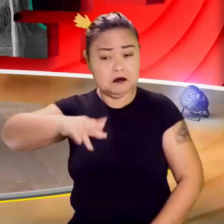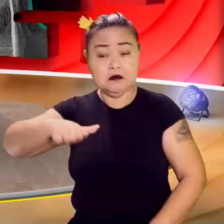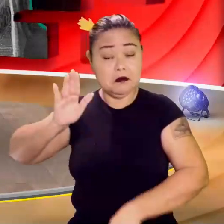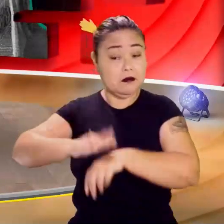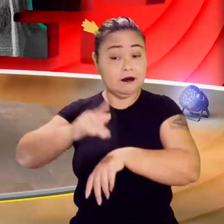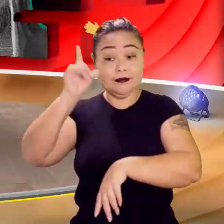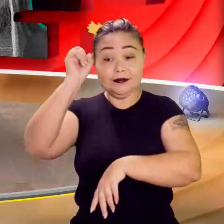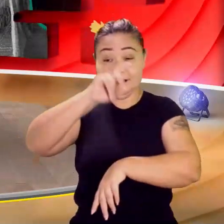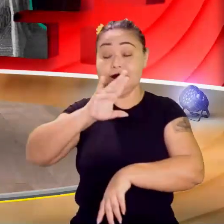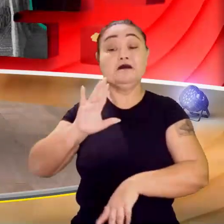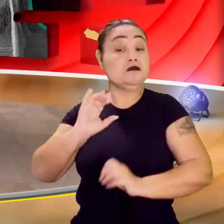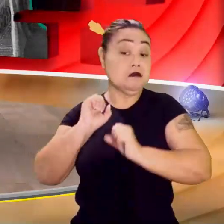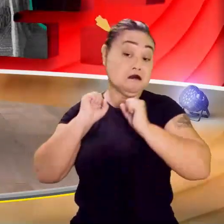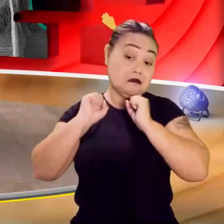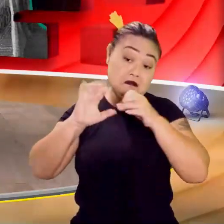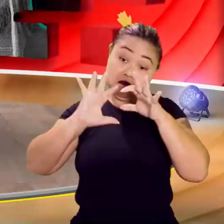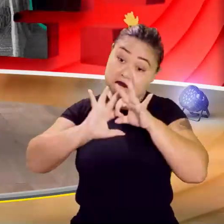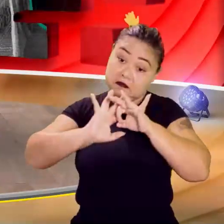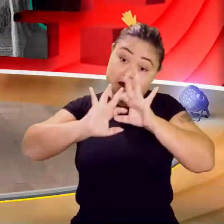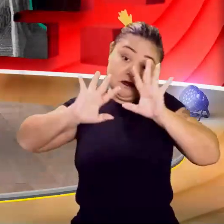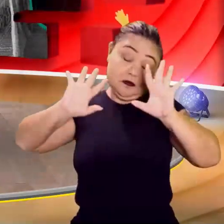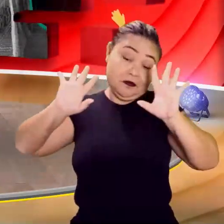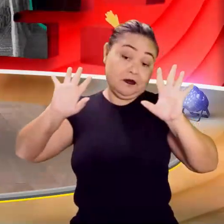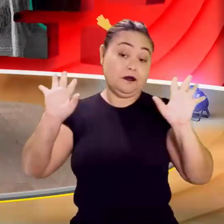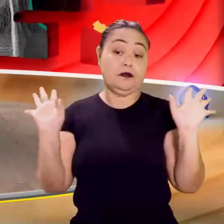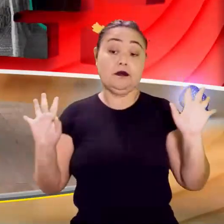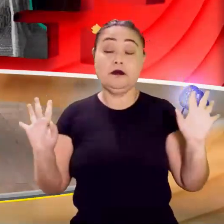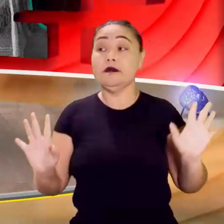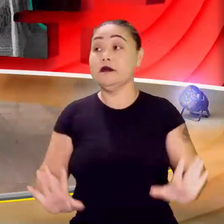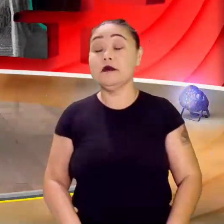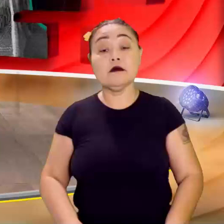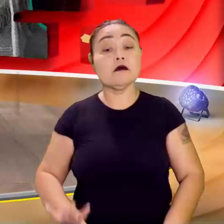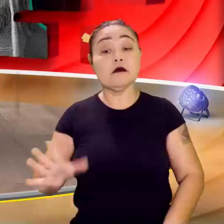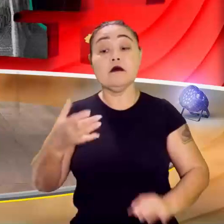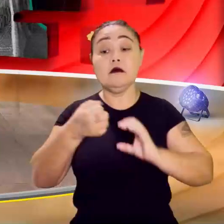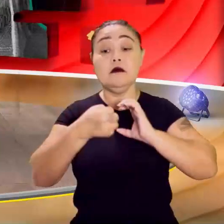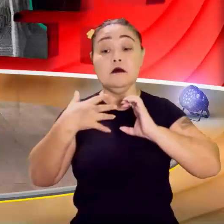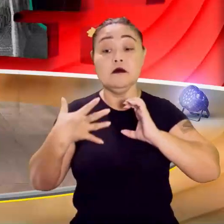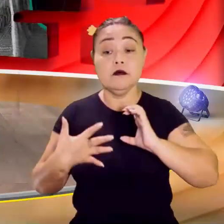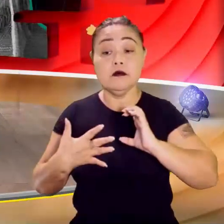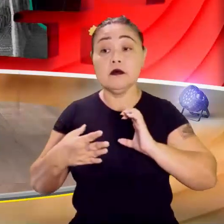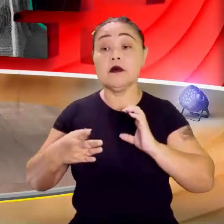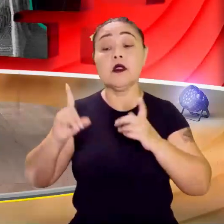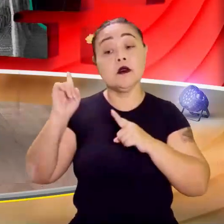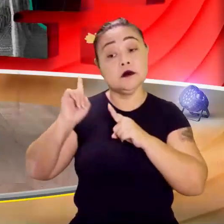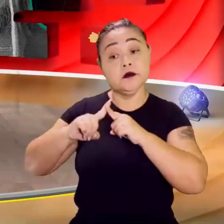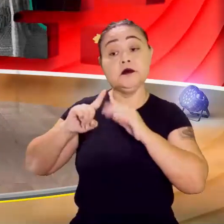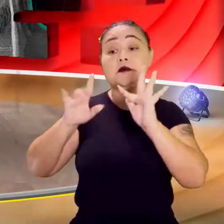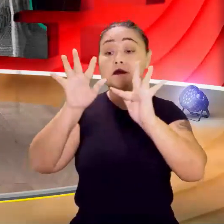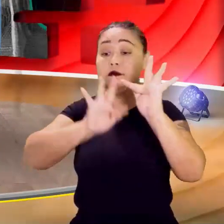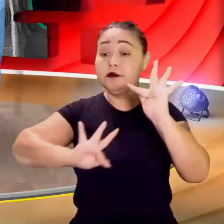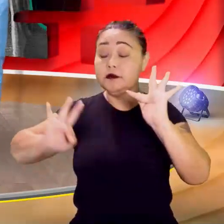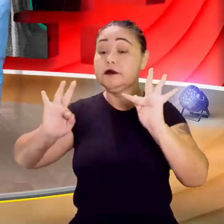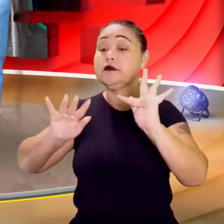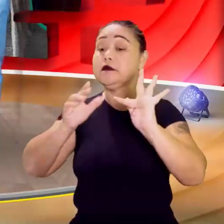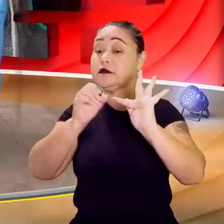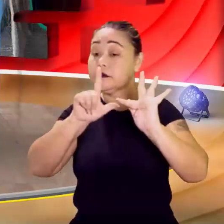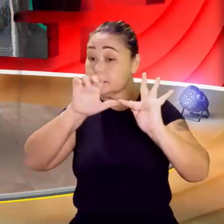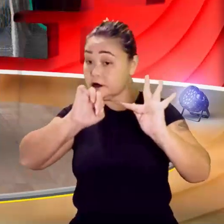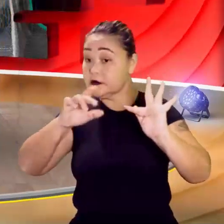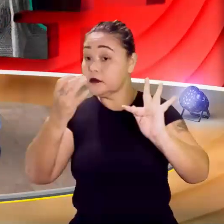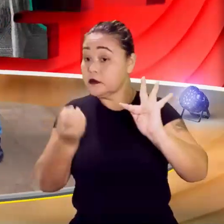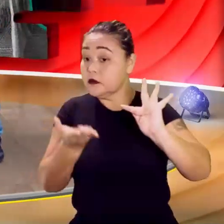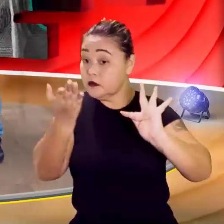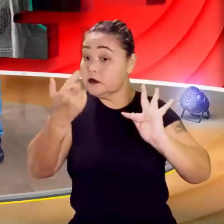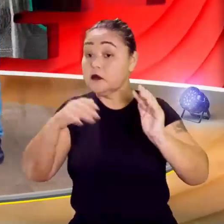mais difícil. Então pode ir. Chega mais pertinho aqui, a gente vai ver umas características principais do gráfico da função logarítmica junto com